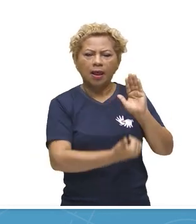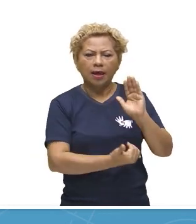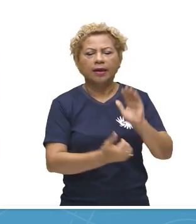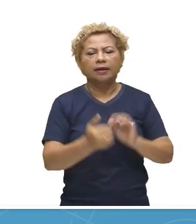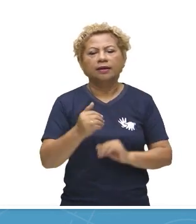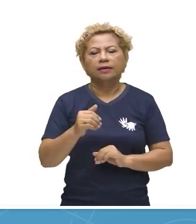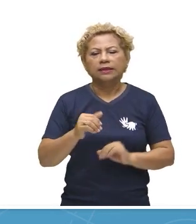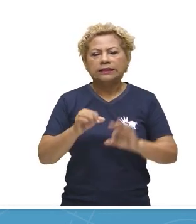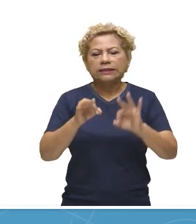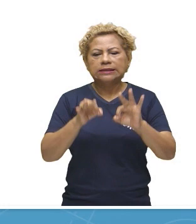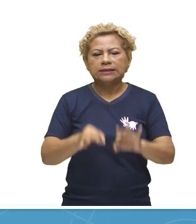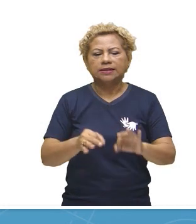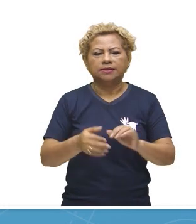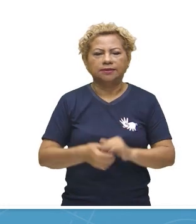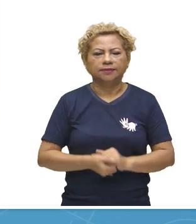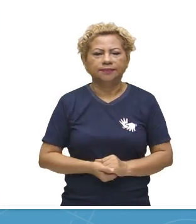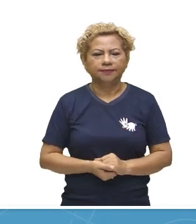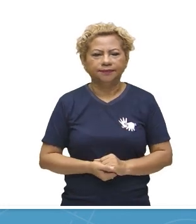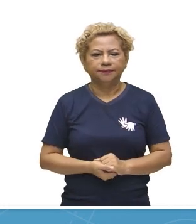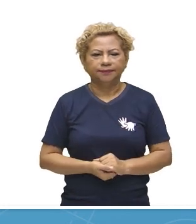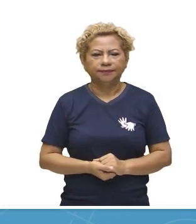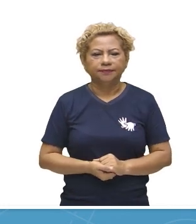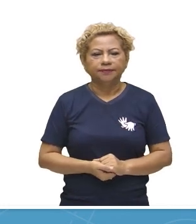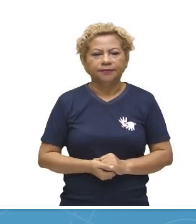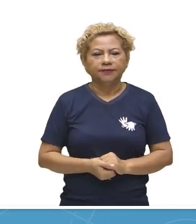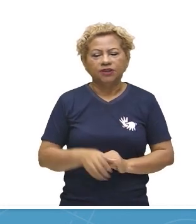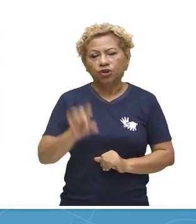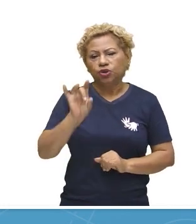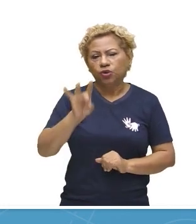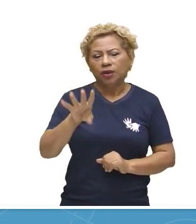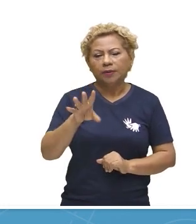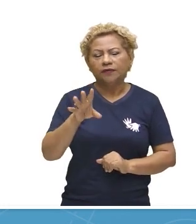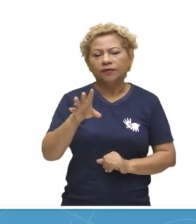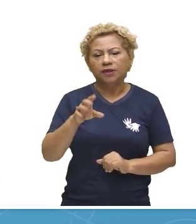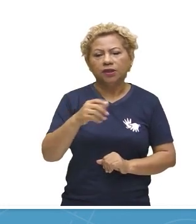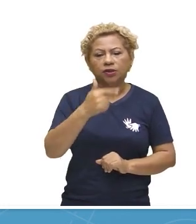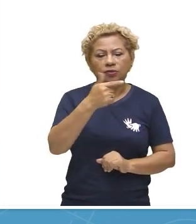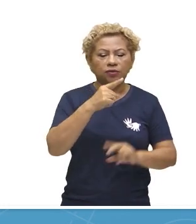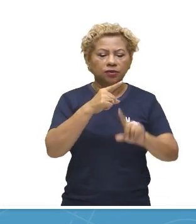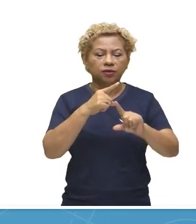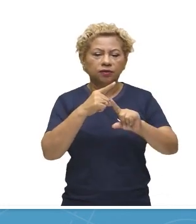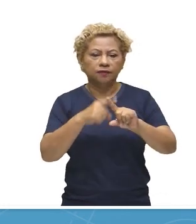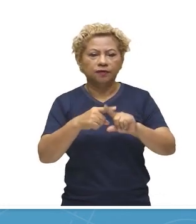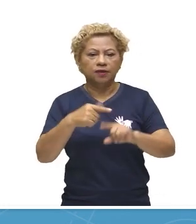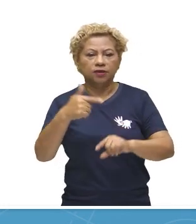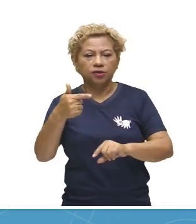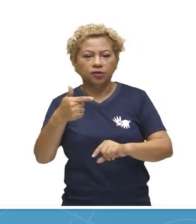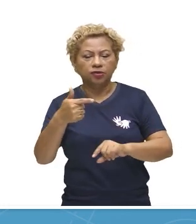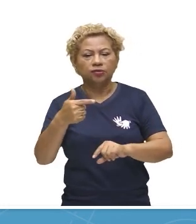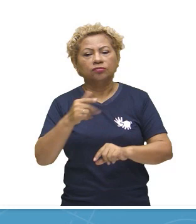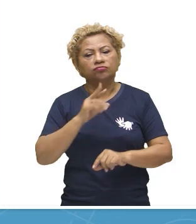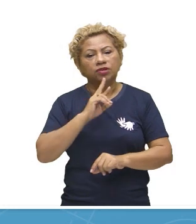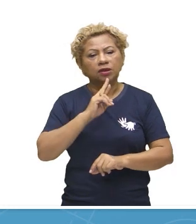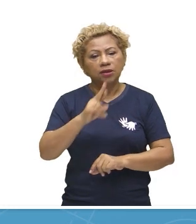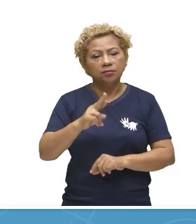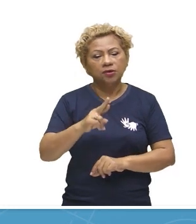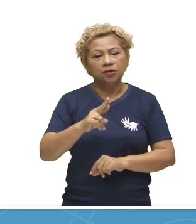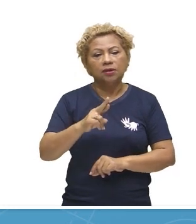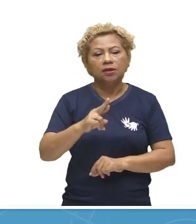A gente tem aqui, olha só, vocês eram para preencher só aqui, ó, 2 vezes 2 igual a 4, então raiz quadrada de 4 é